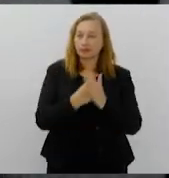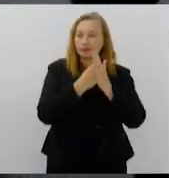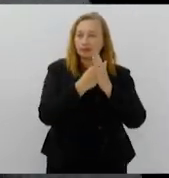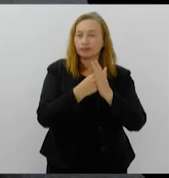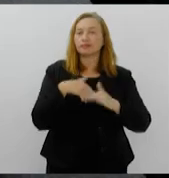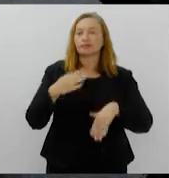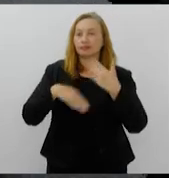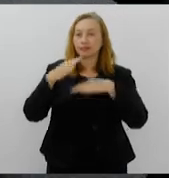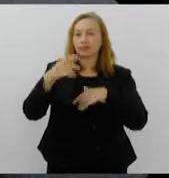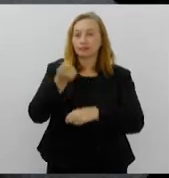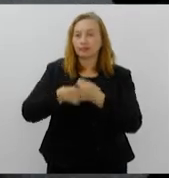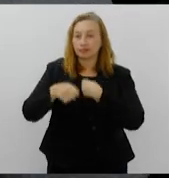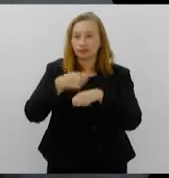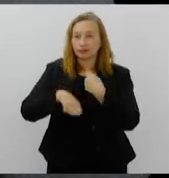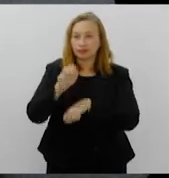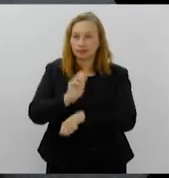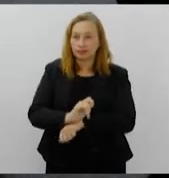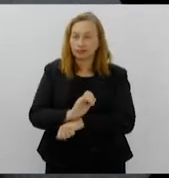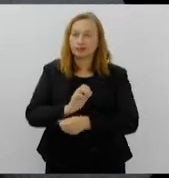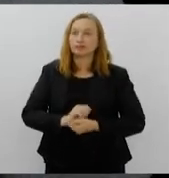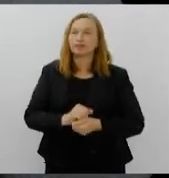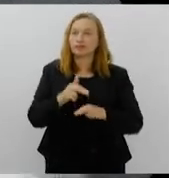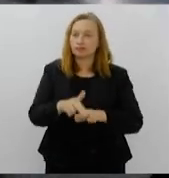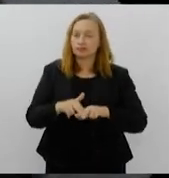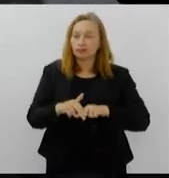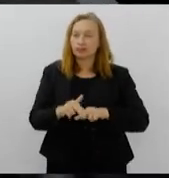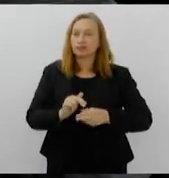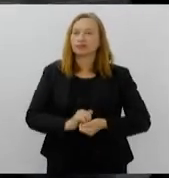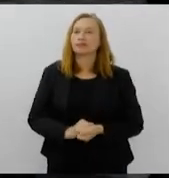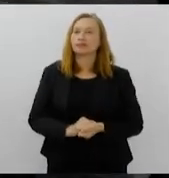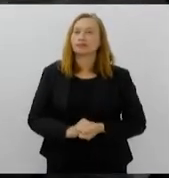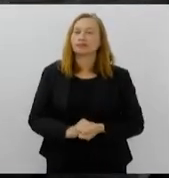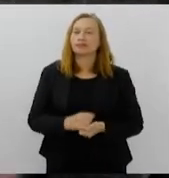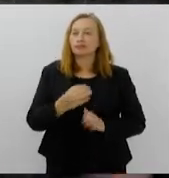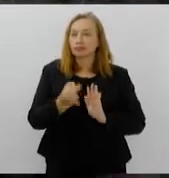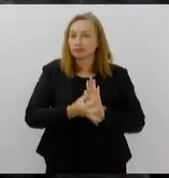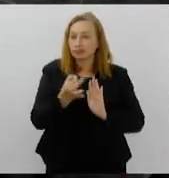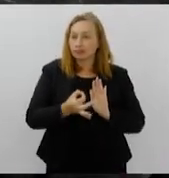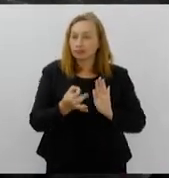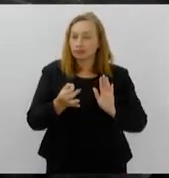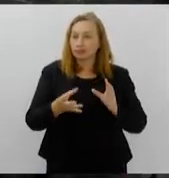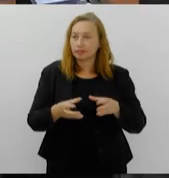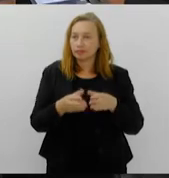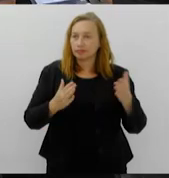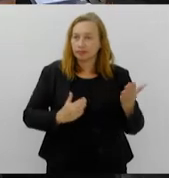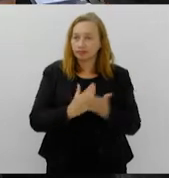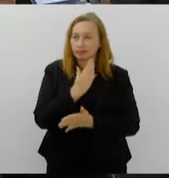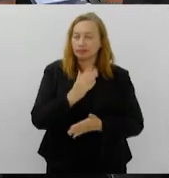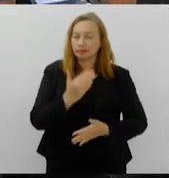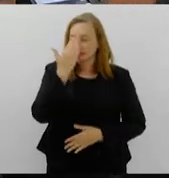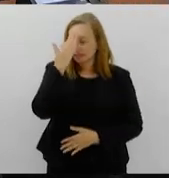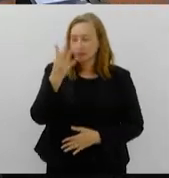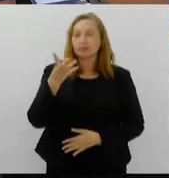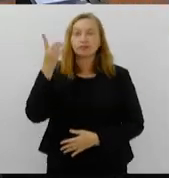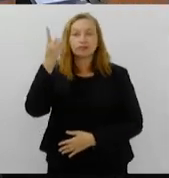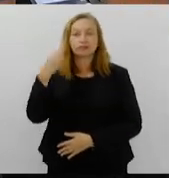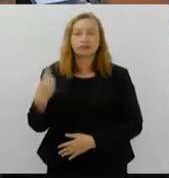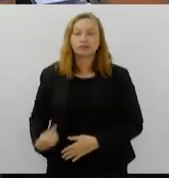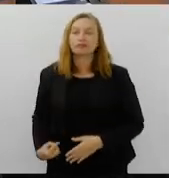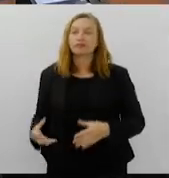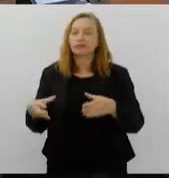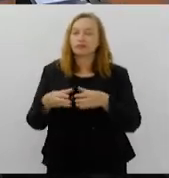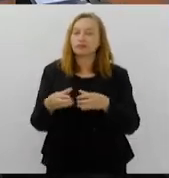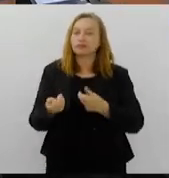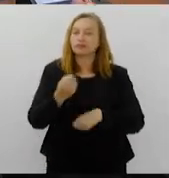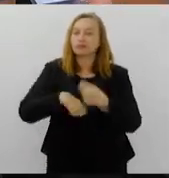no desenvolvimento econômico do Estado. Por isso posto, parecer desta comissão é favorável. Obrigado, Dani. Pela Comissão